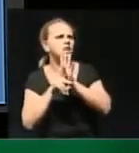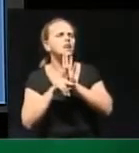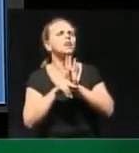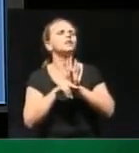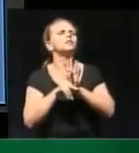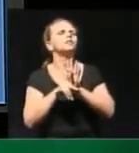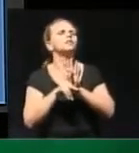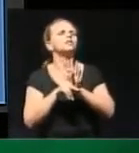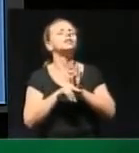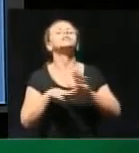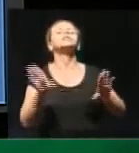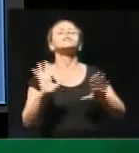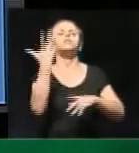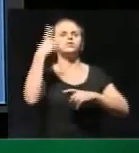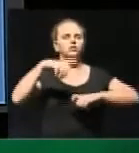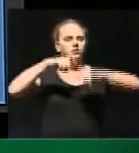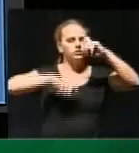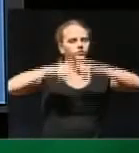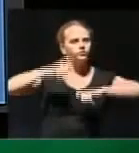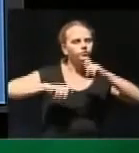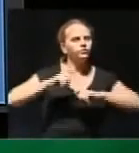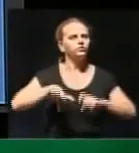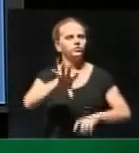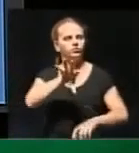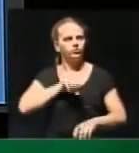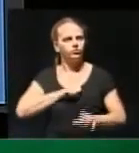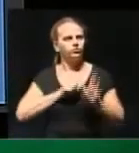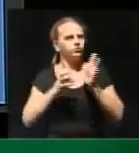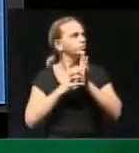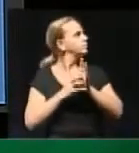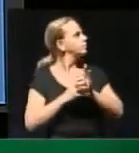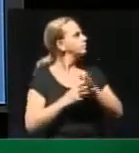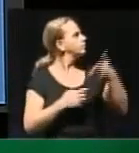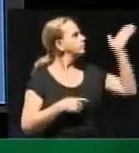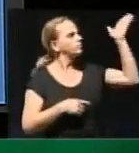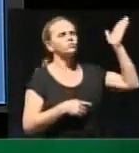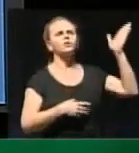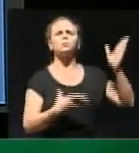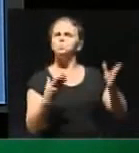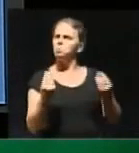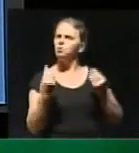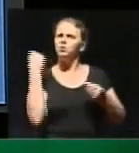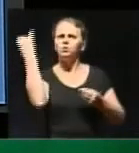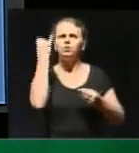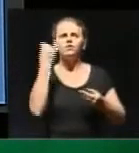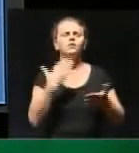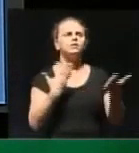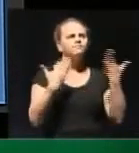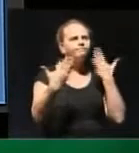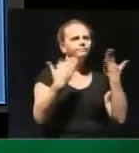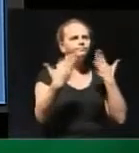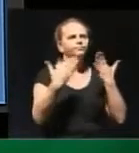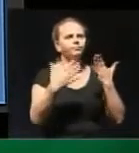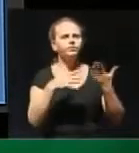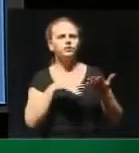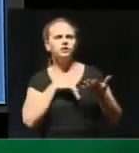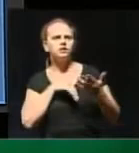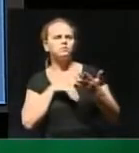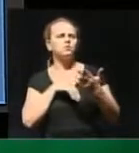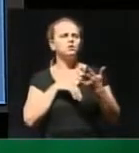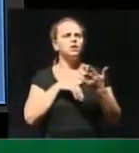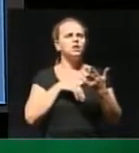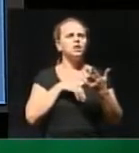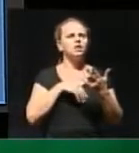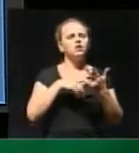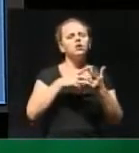transmissão sexual. E esse slide ele é muito interessante porque ele mostra a relação direta que existe entre a carga viral, isso